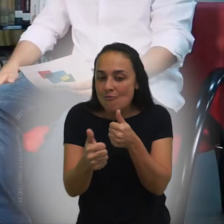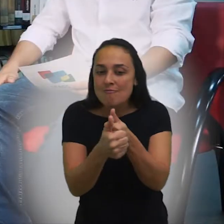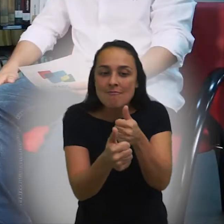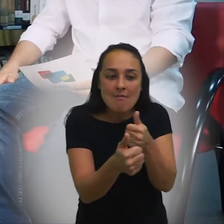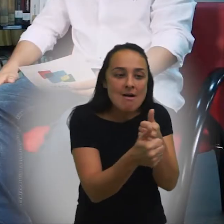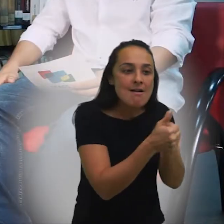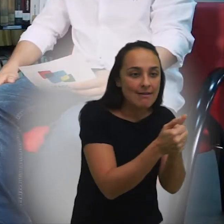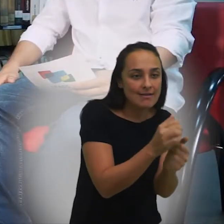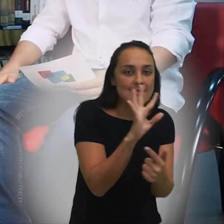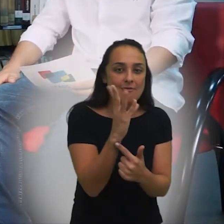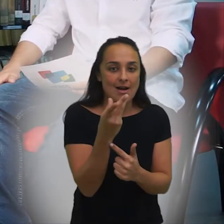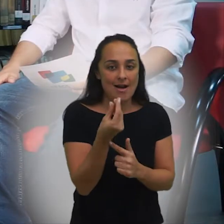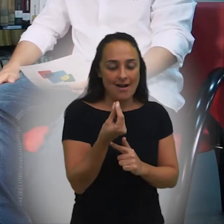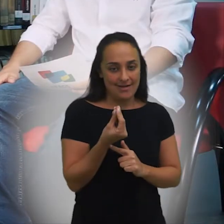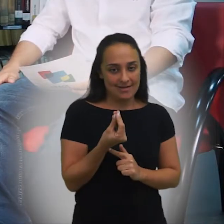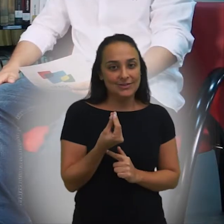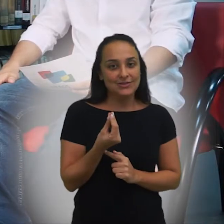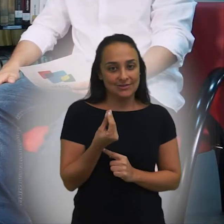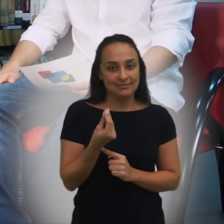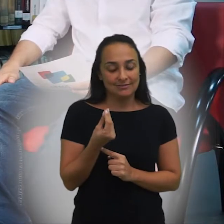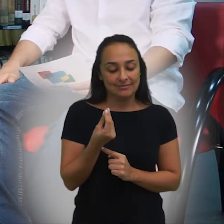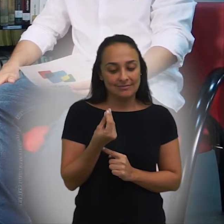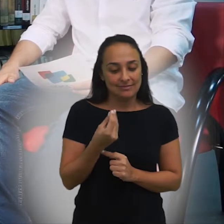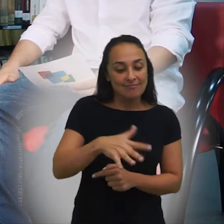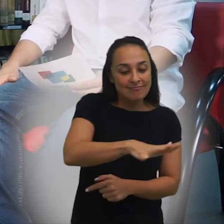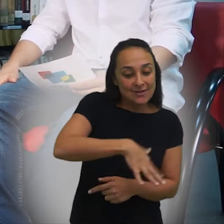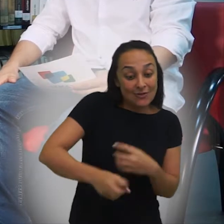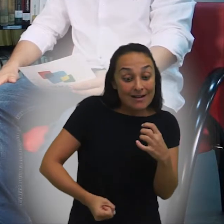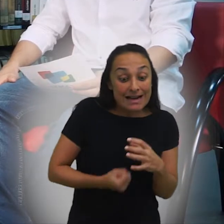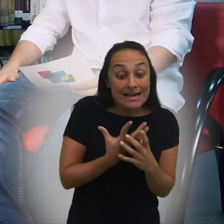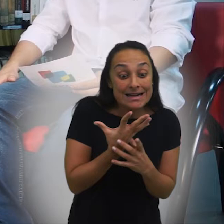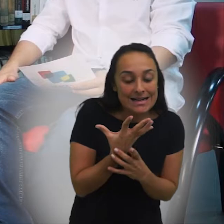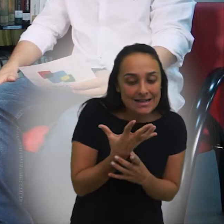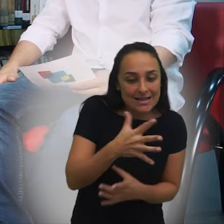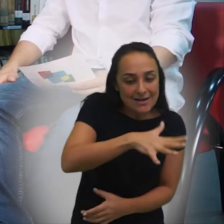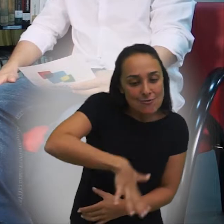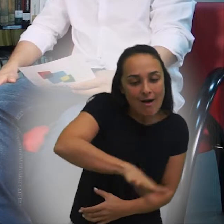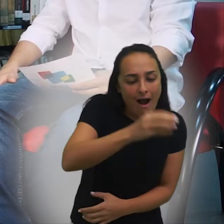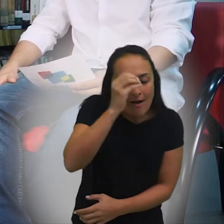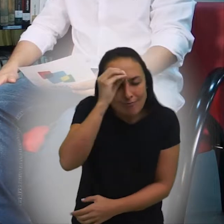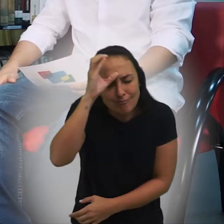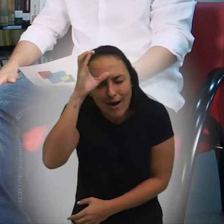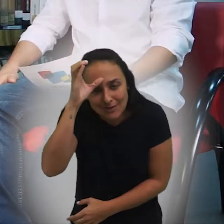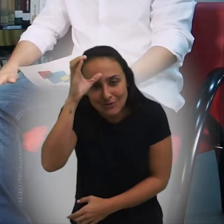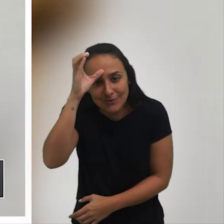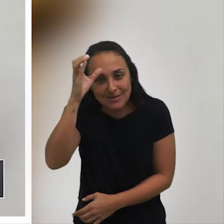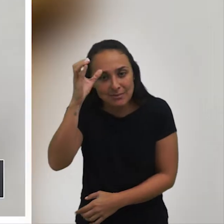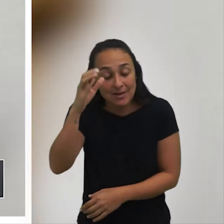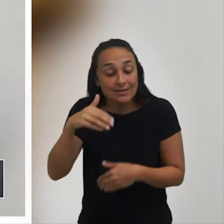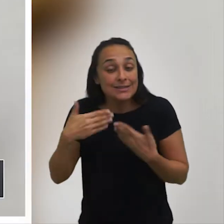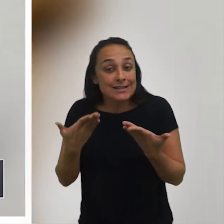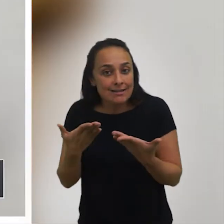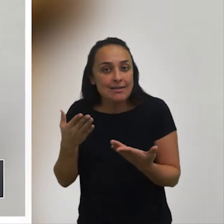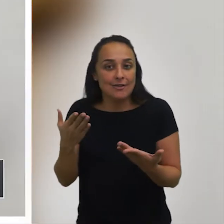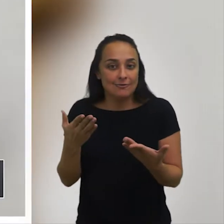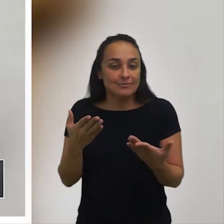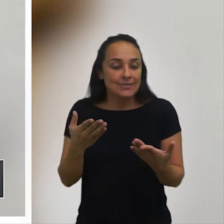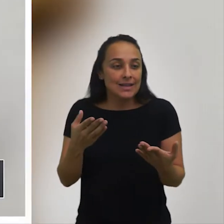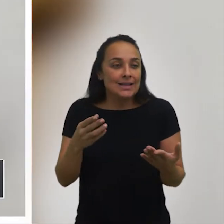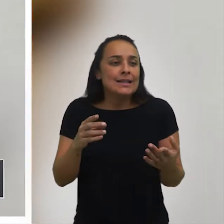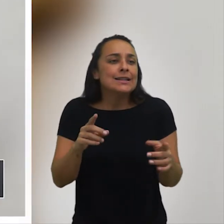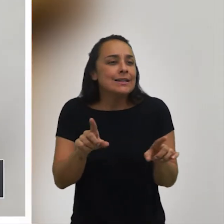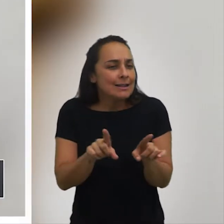transite por um campo de conhecimento que é mais específico. Então ela também, de certa forma, tem um trabalho assim de tradução, digamos assim,